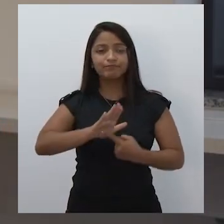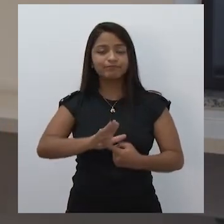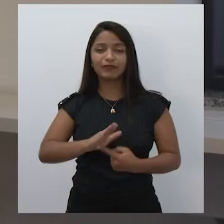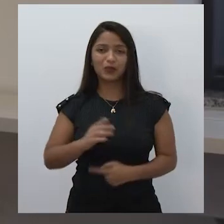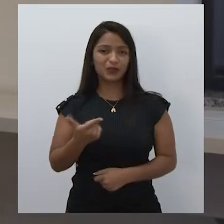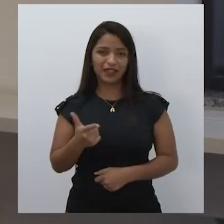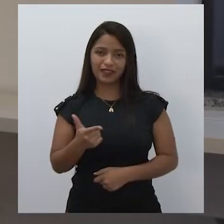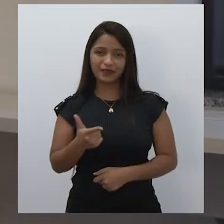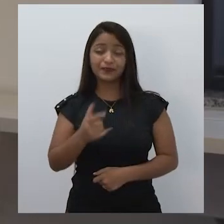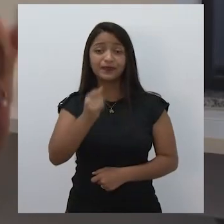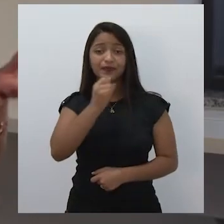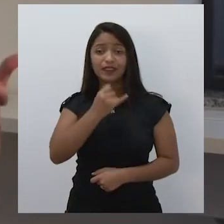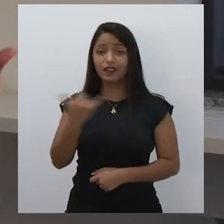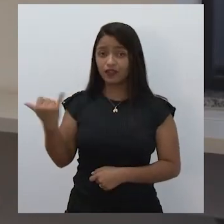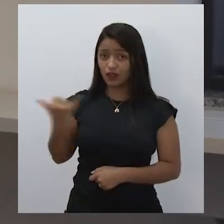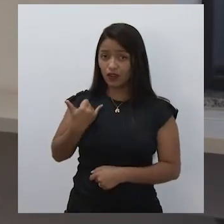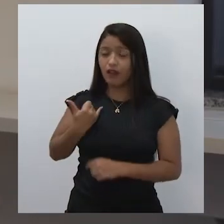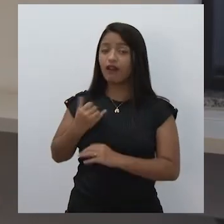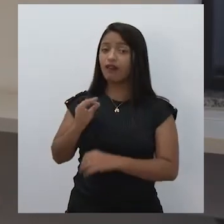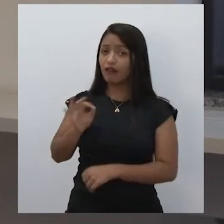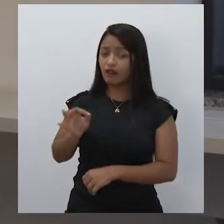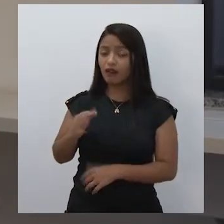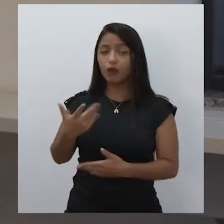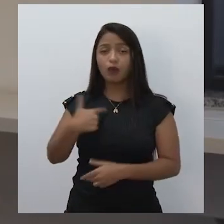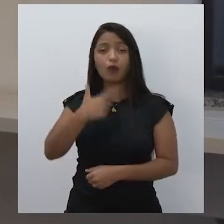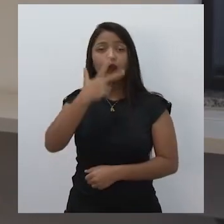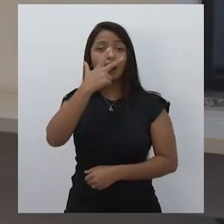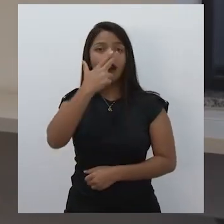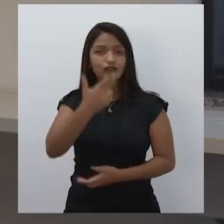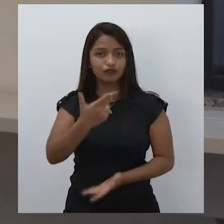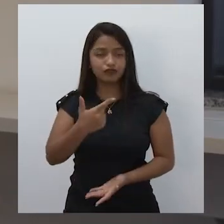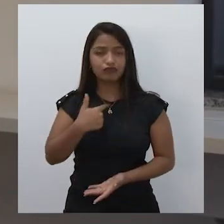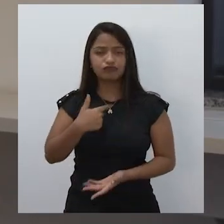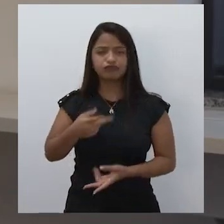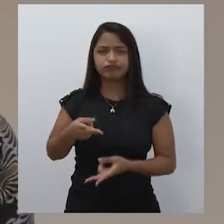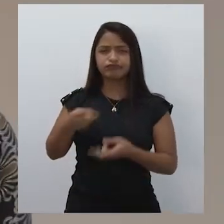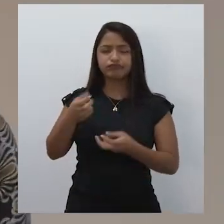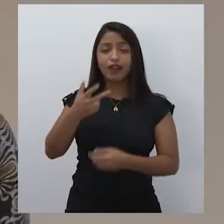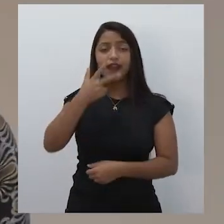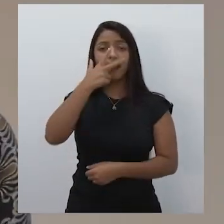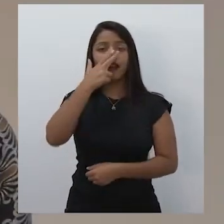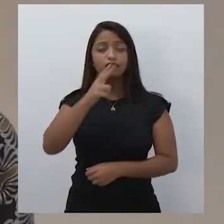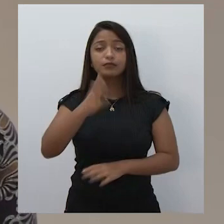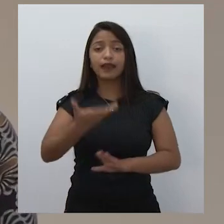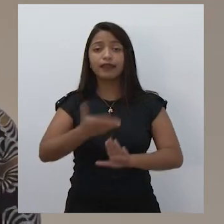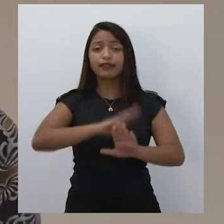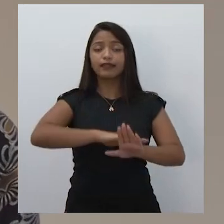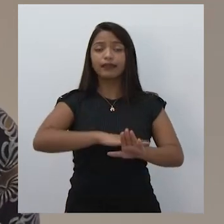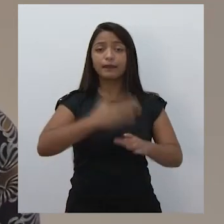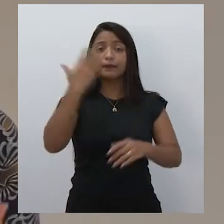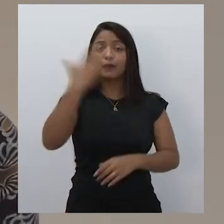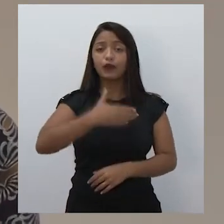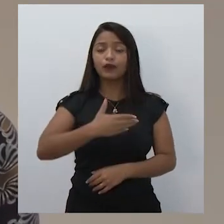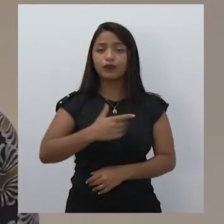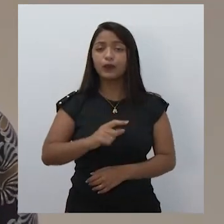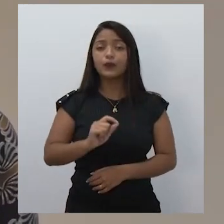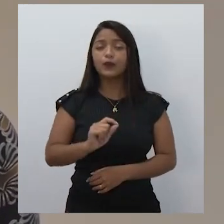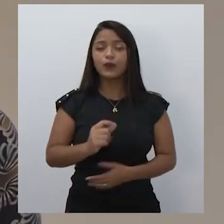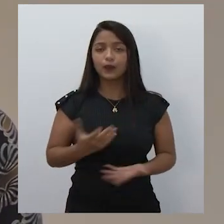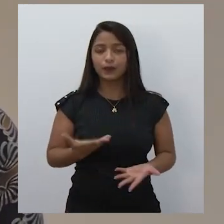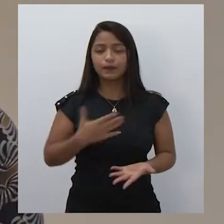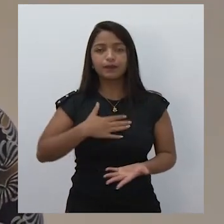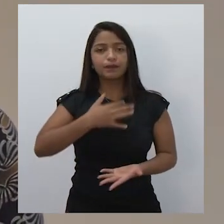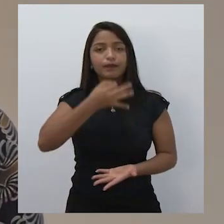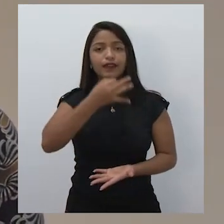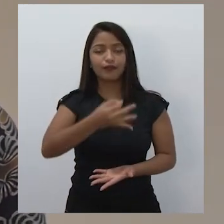né? A gente ouviu falar, a gente acha, a gente tem uma percepção, mas quais são os fundamentos que embasam as opiniões